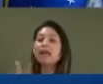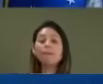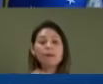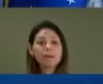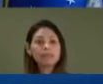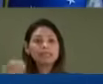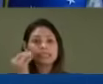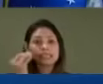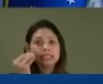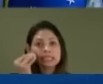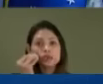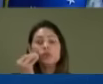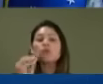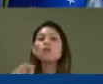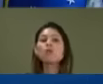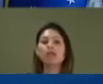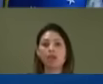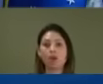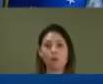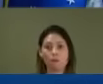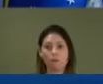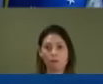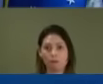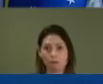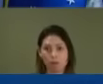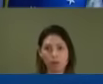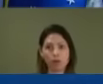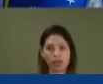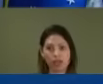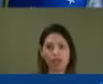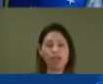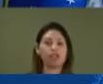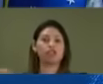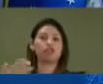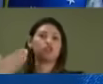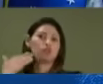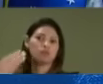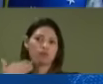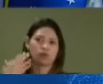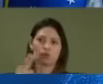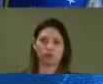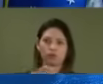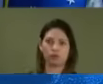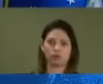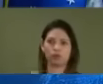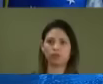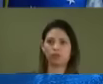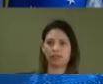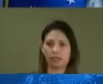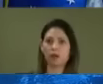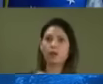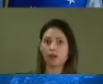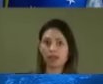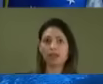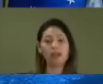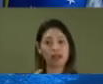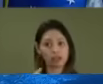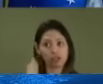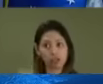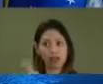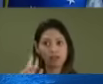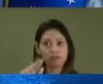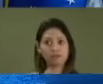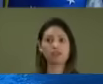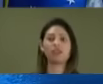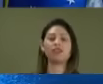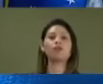de consolidar o seu papel de banco social. Há dias, a Caixa Econômica firmou com os